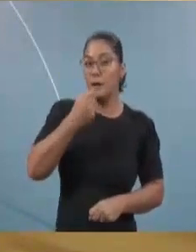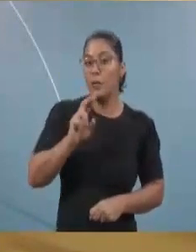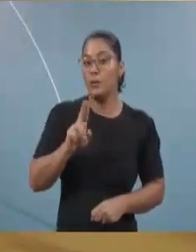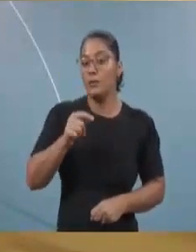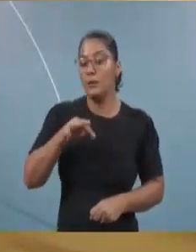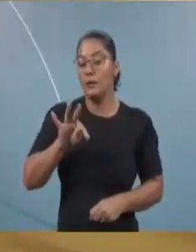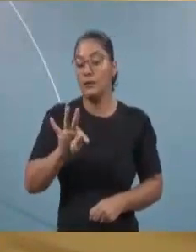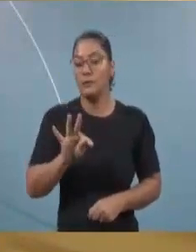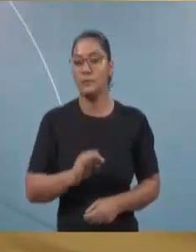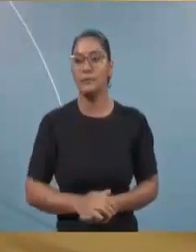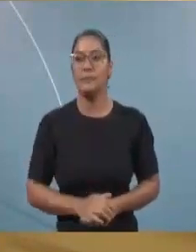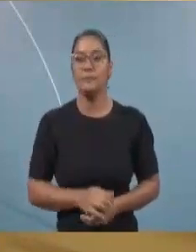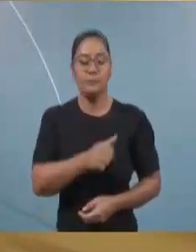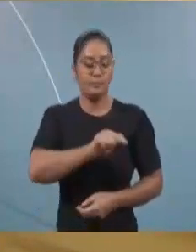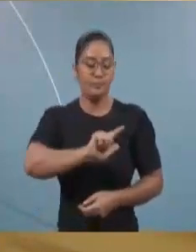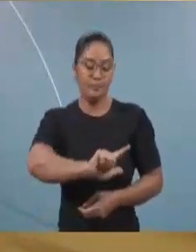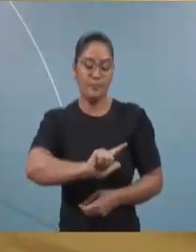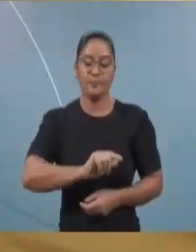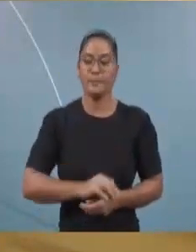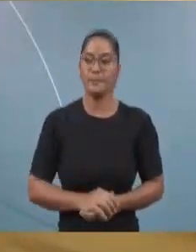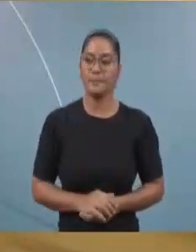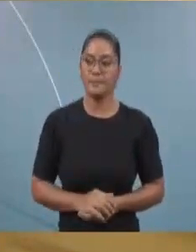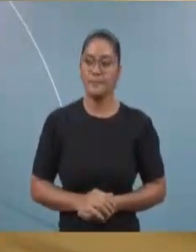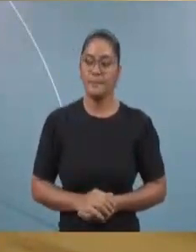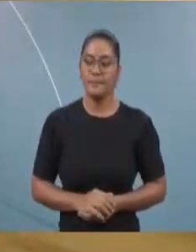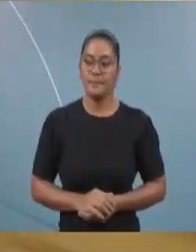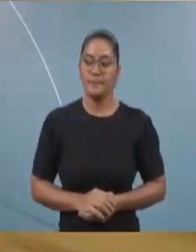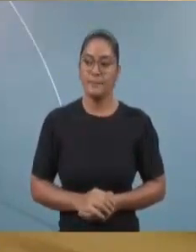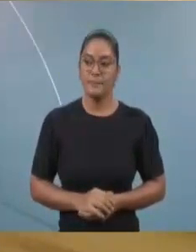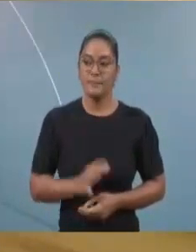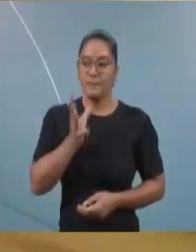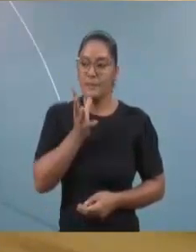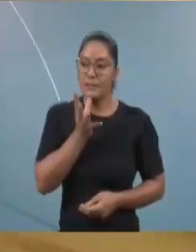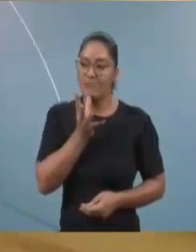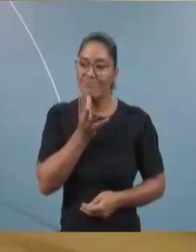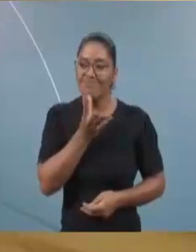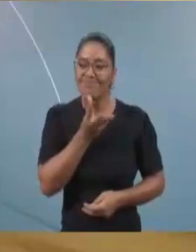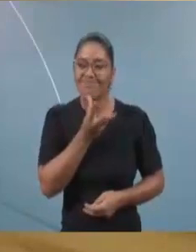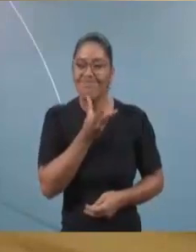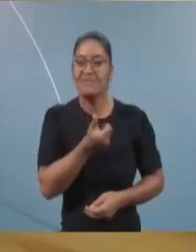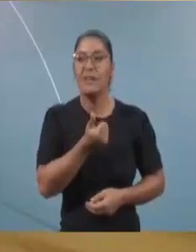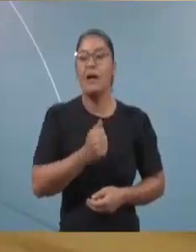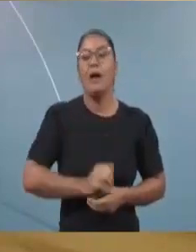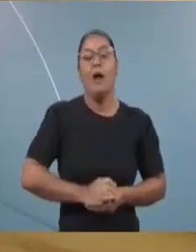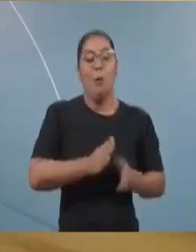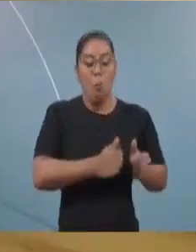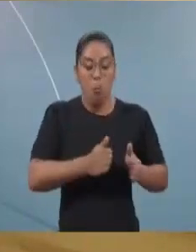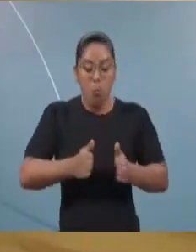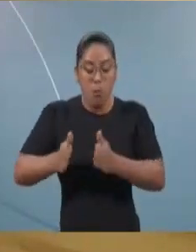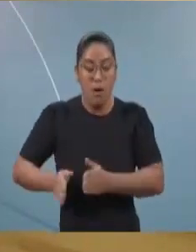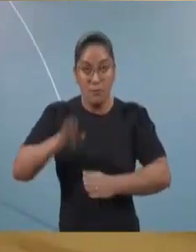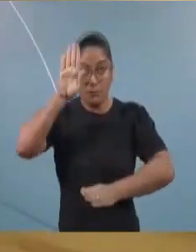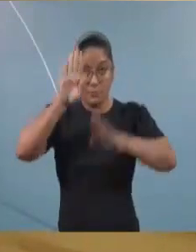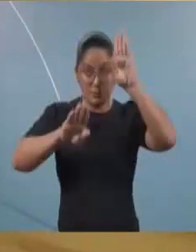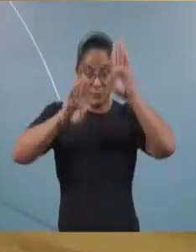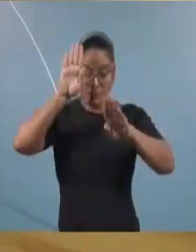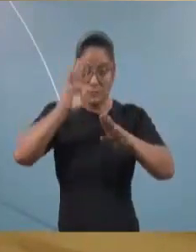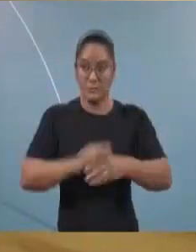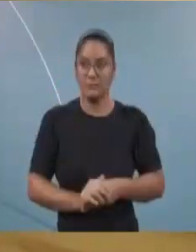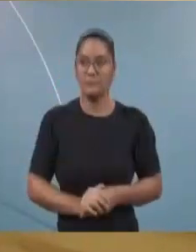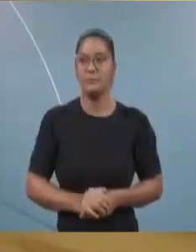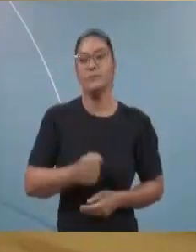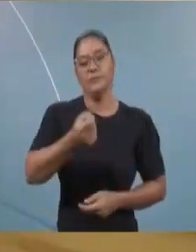unicat outra questão é a demora no processo licitatório que muitos